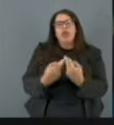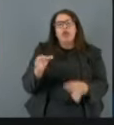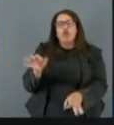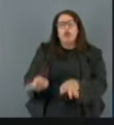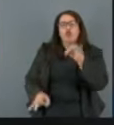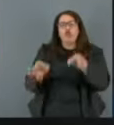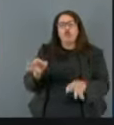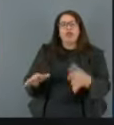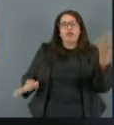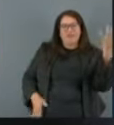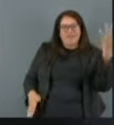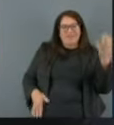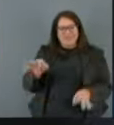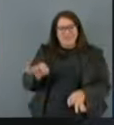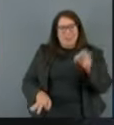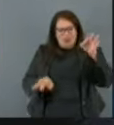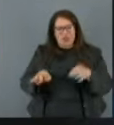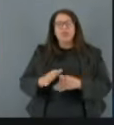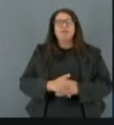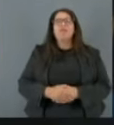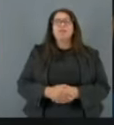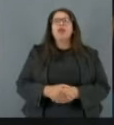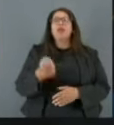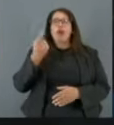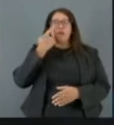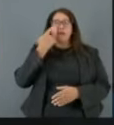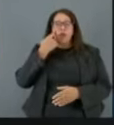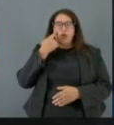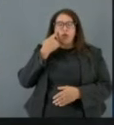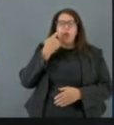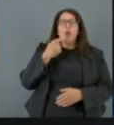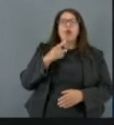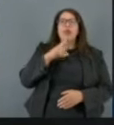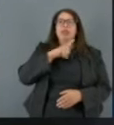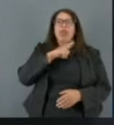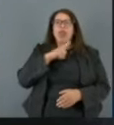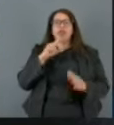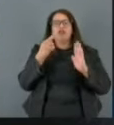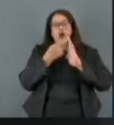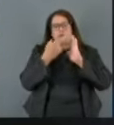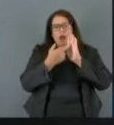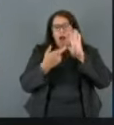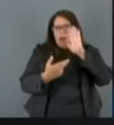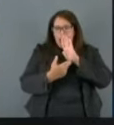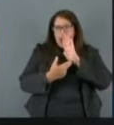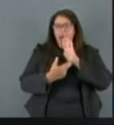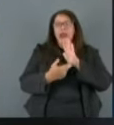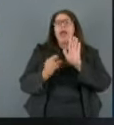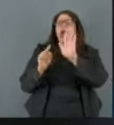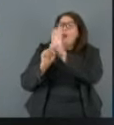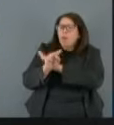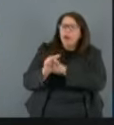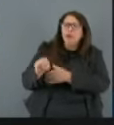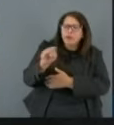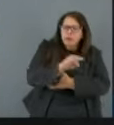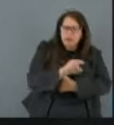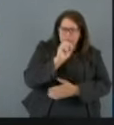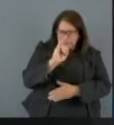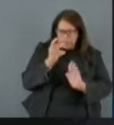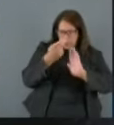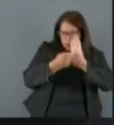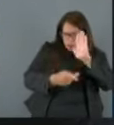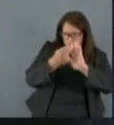que entre os projetos do Ministério da Justiça que ele pretende apoiar existe um rol já específico, e eu indagaria a Vossa Excelência se esse projeto